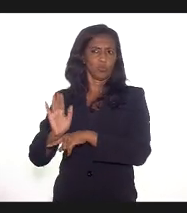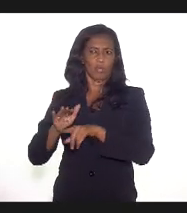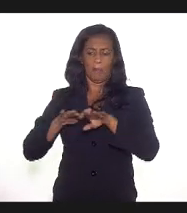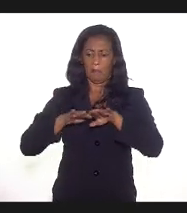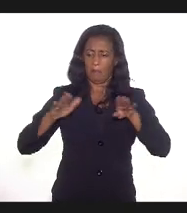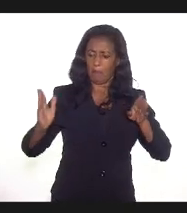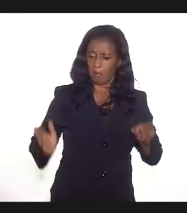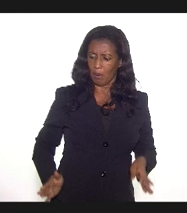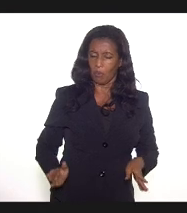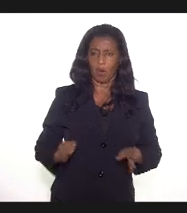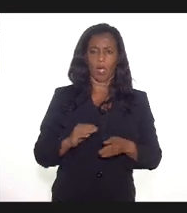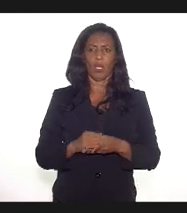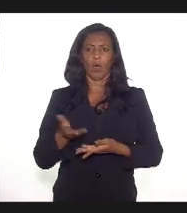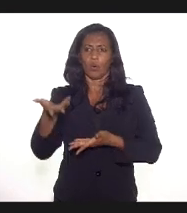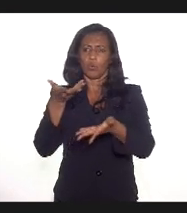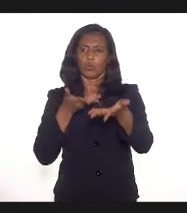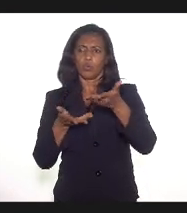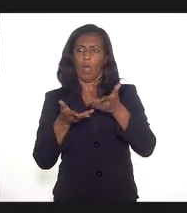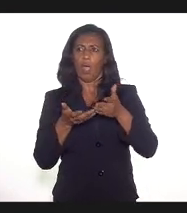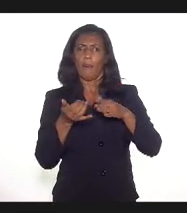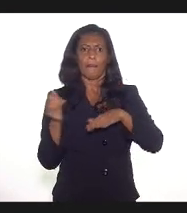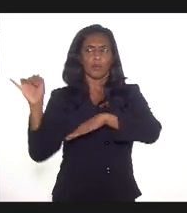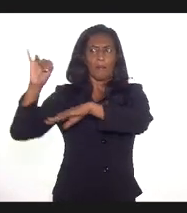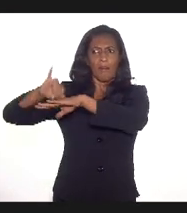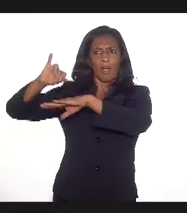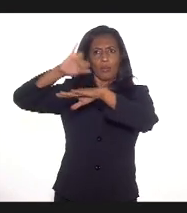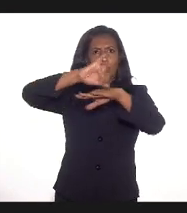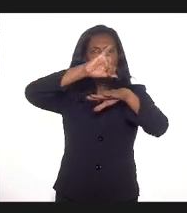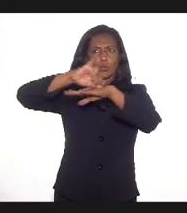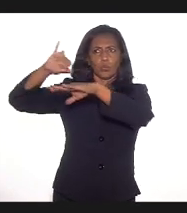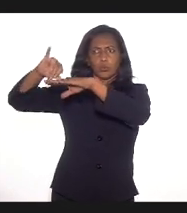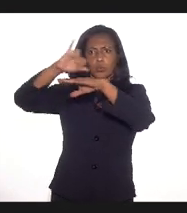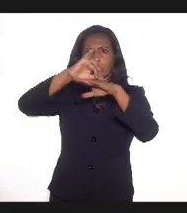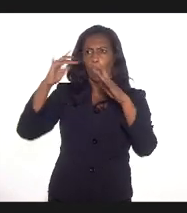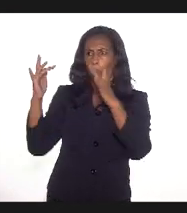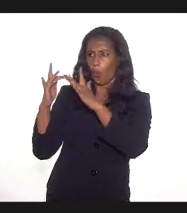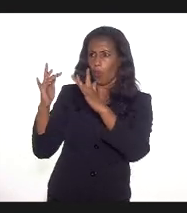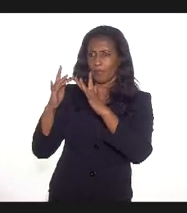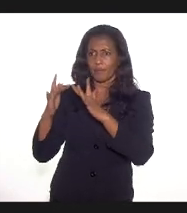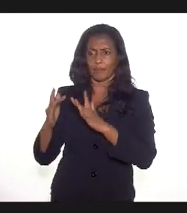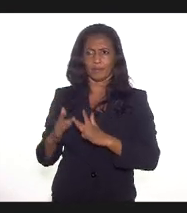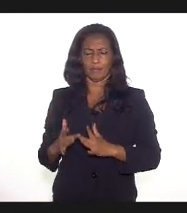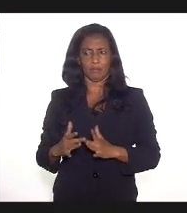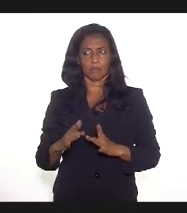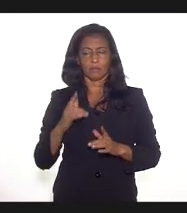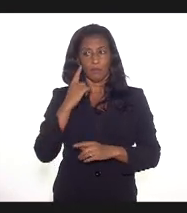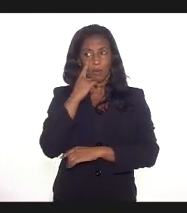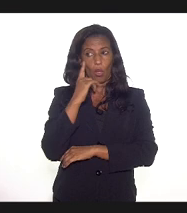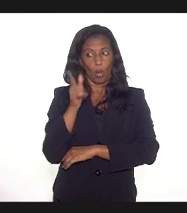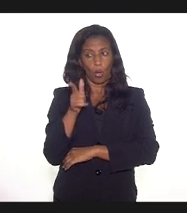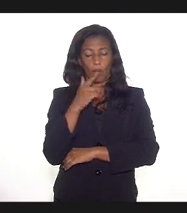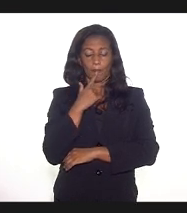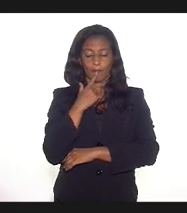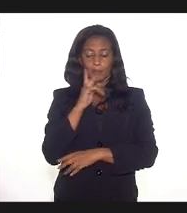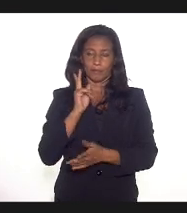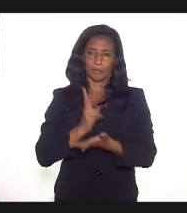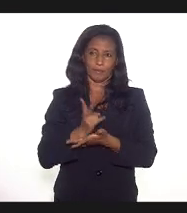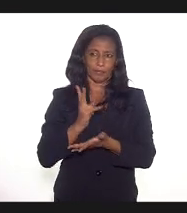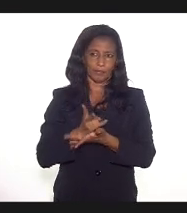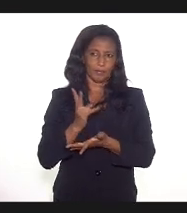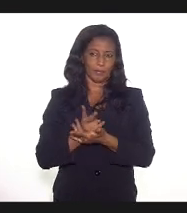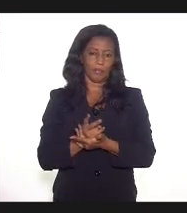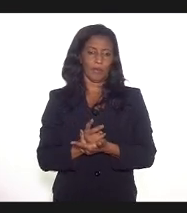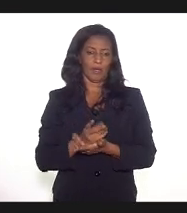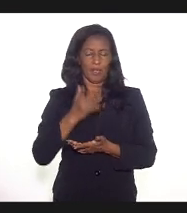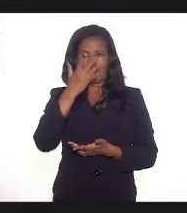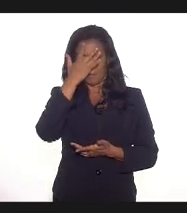balcão, como o pessoal que repõe mercadoria, que está toda hora em contato com o pessoal. Eu falei assim, olha, mesma coisa, o pessoal que